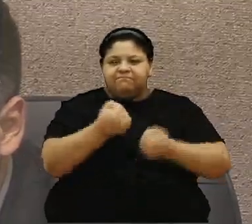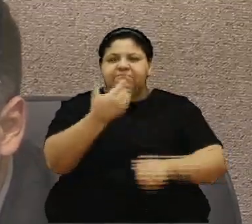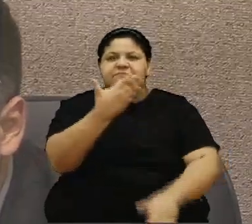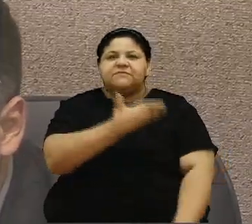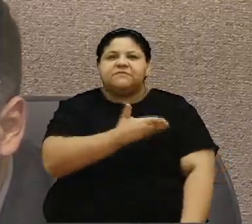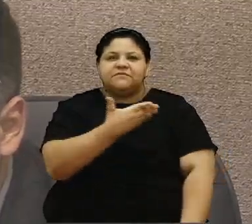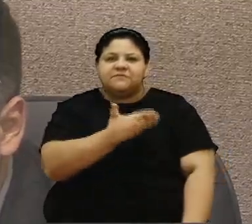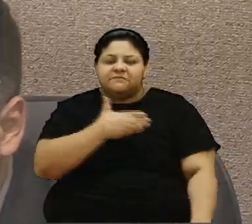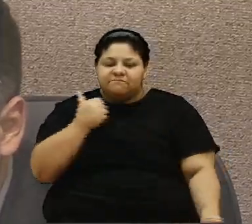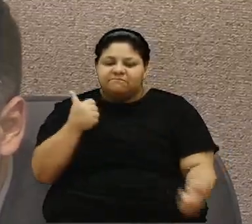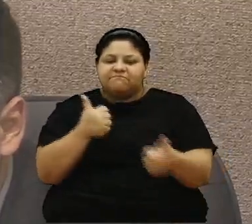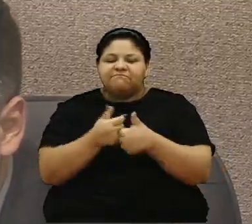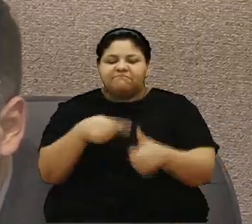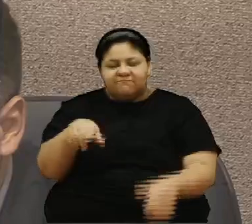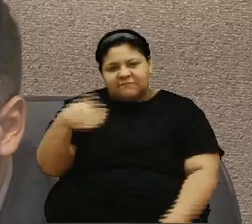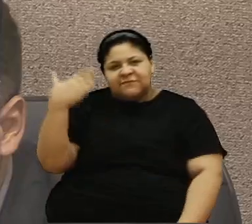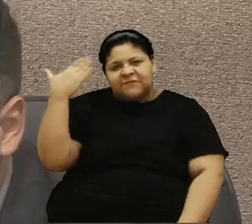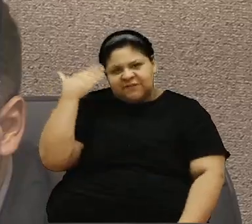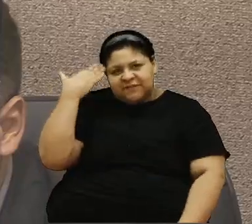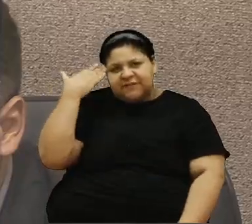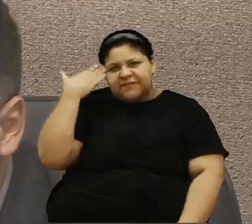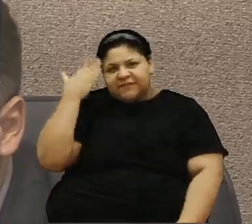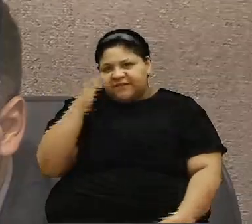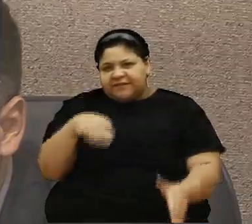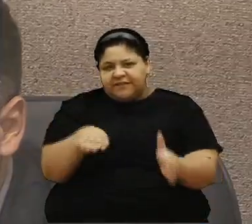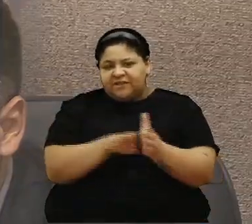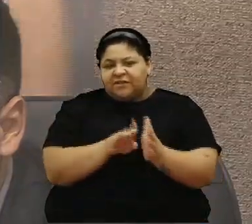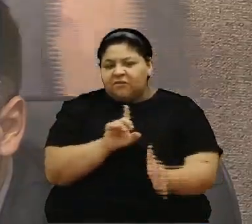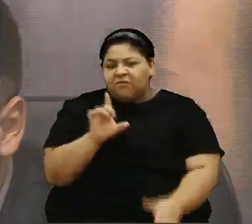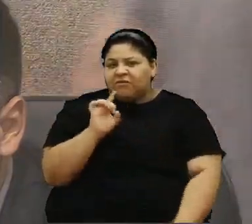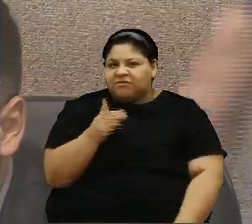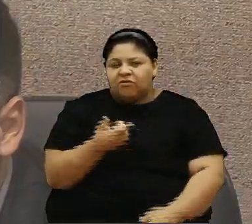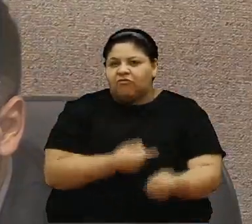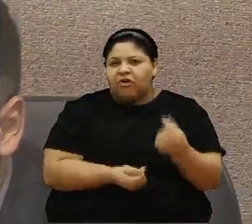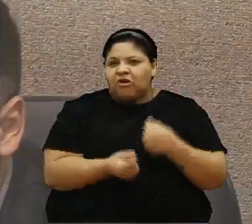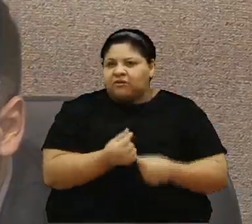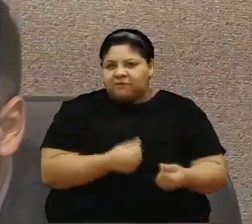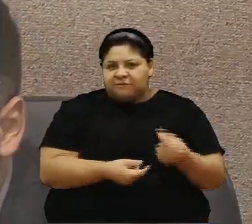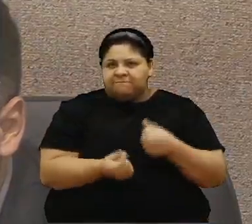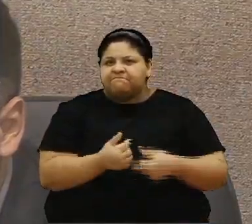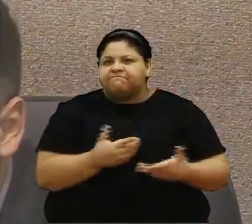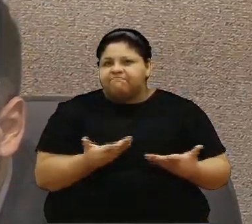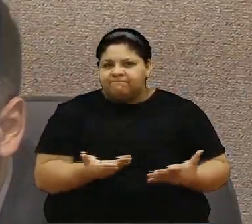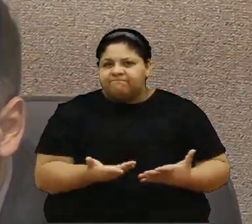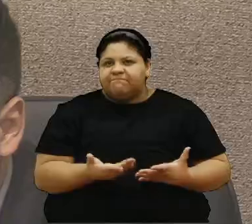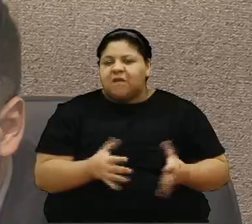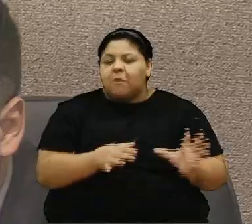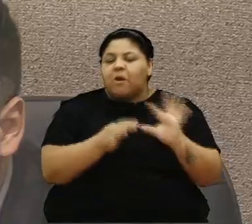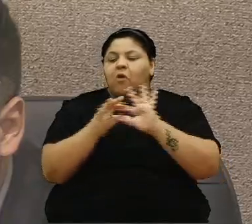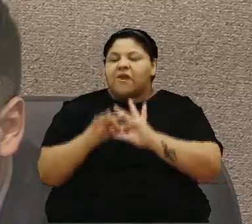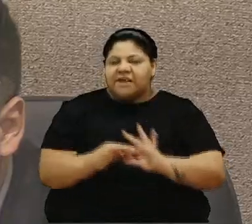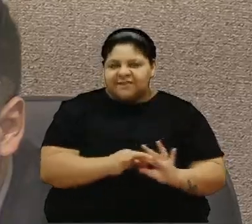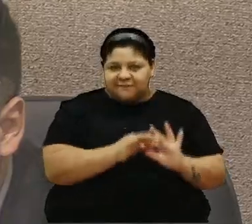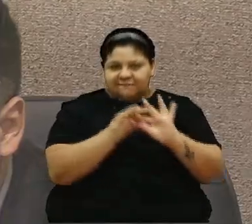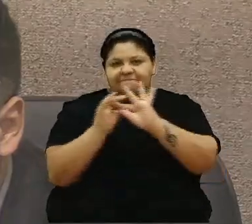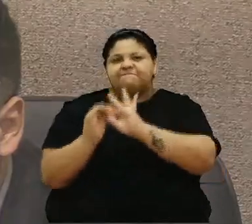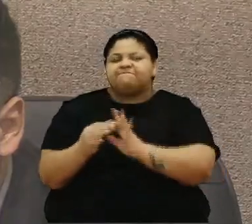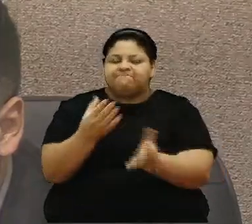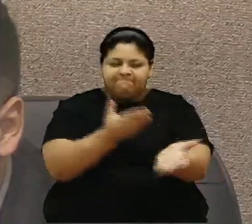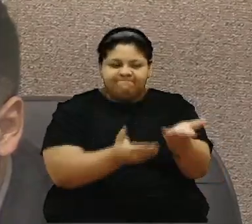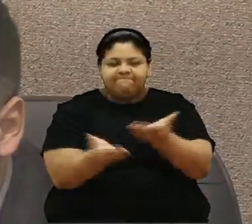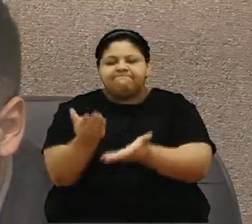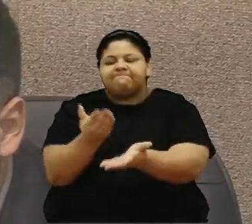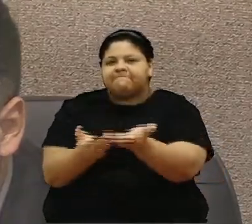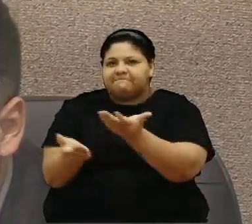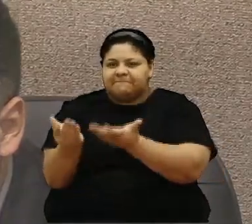muito próximos e a gente sabe que quando chega lá não é apenas um negócio, é realmente uma conexão, uma troca